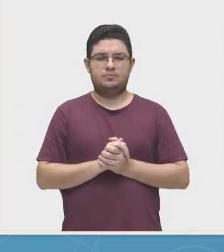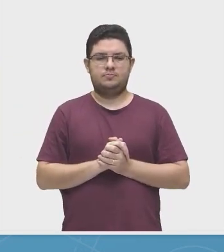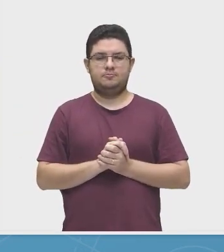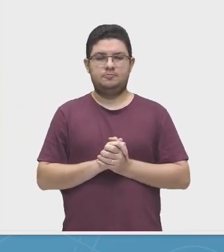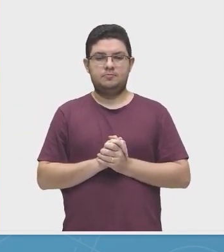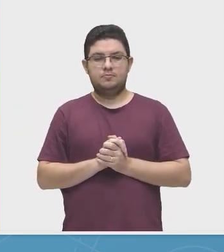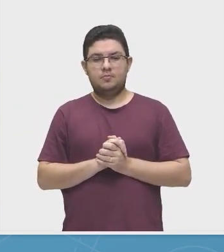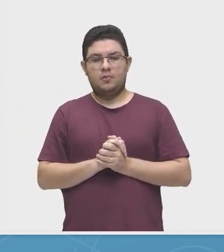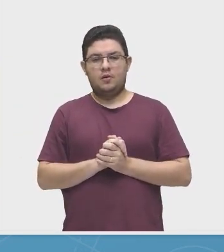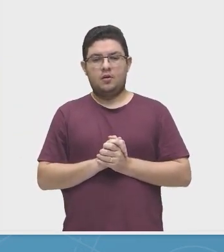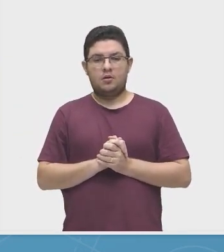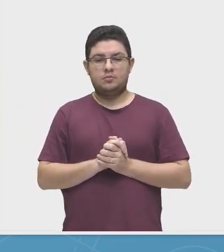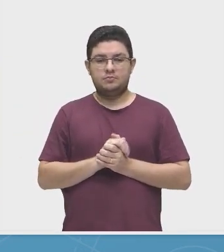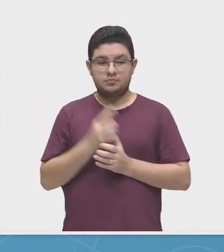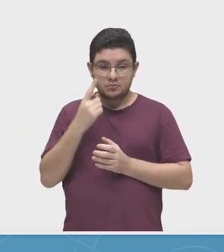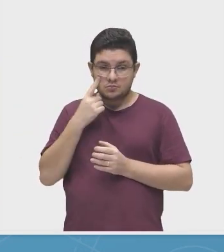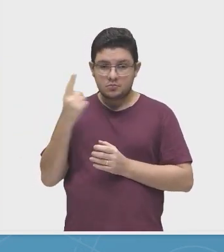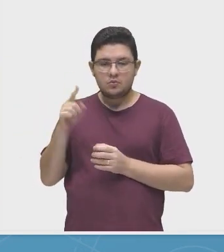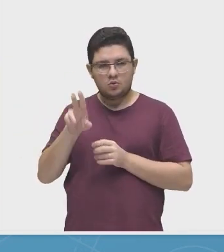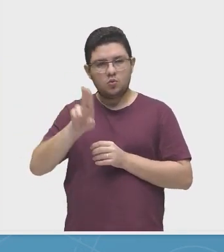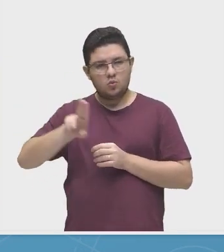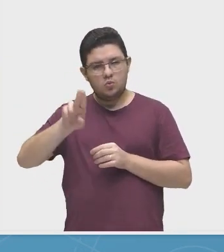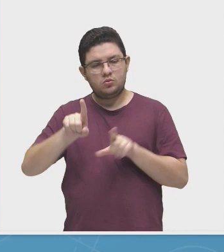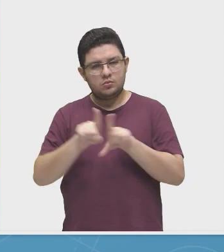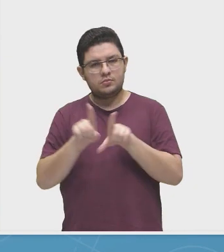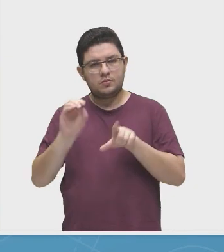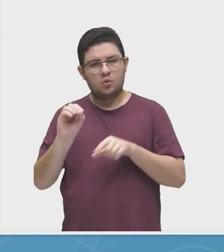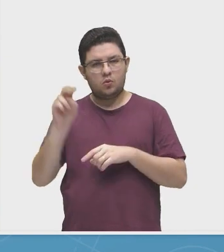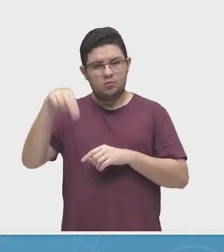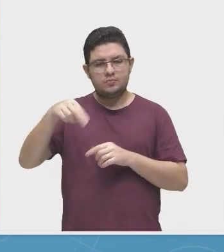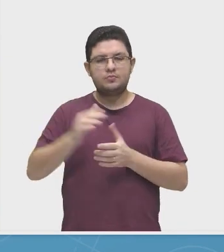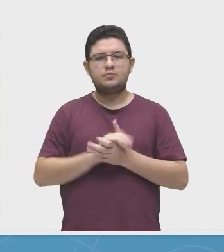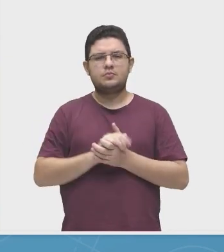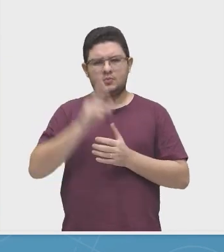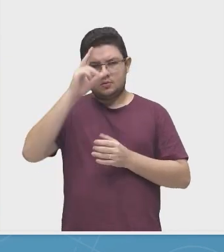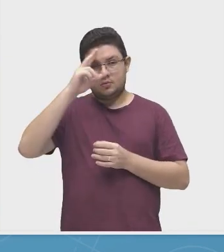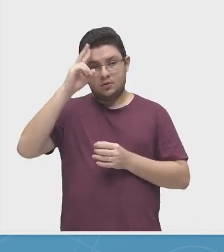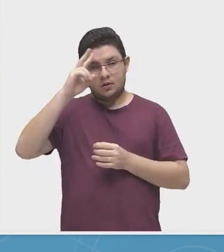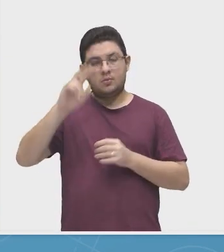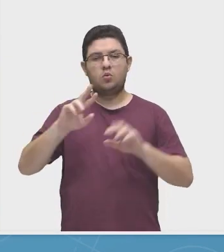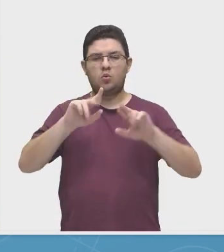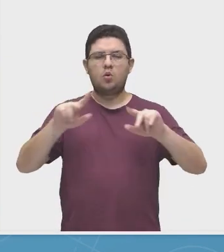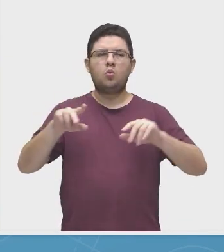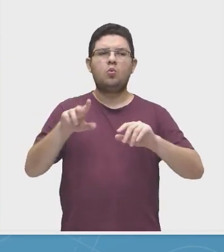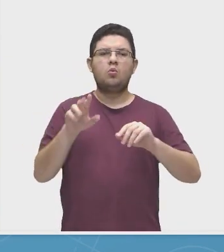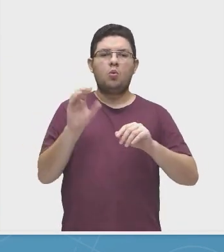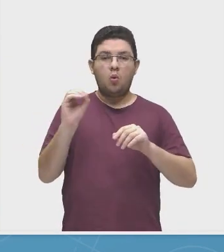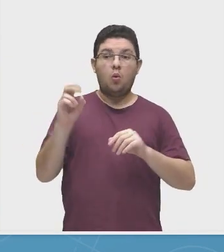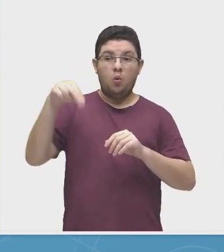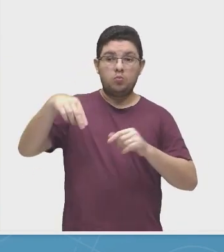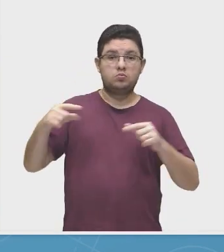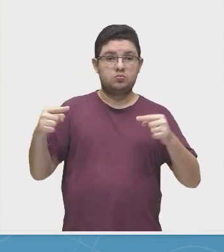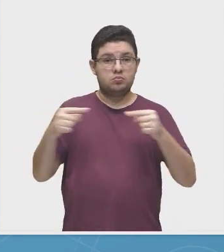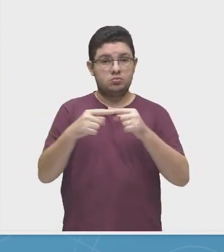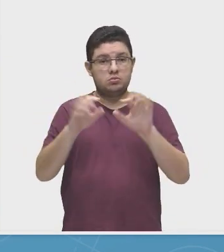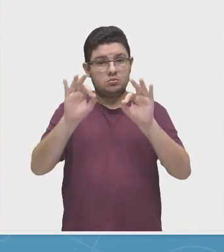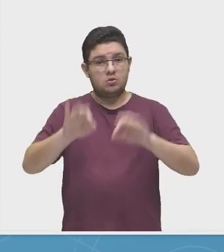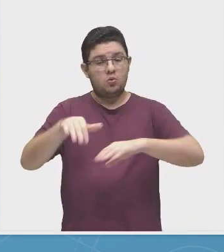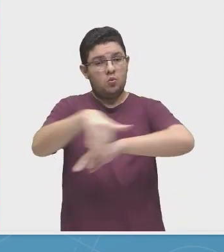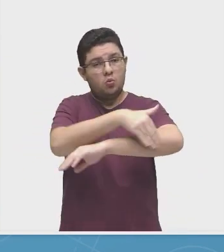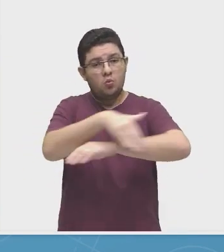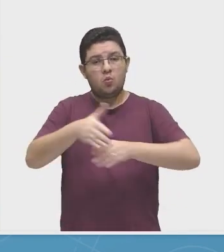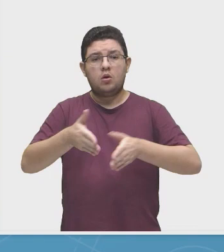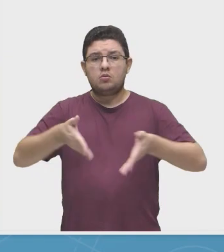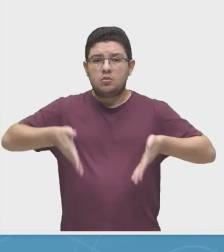utilizamos essas preposições nessas situações de uso, que são ruas, avenidas, né, e veículos longos. Vamos ver